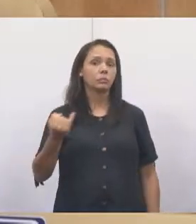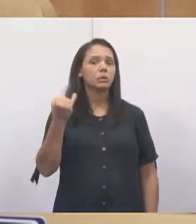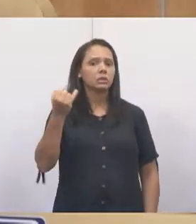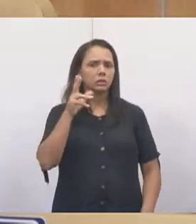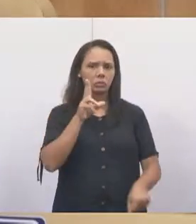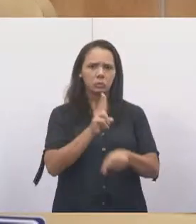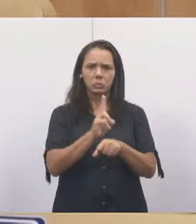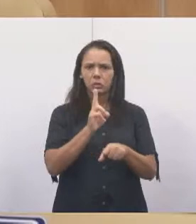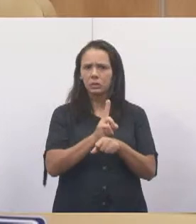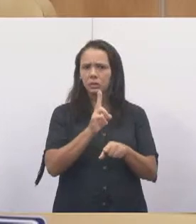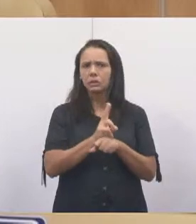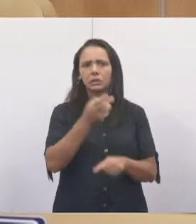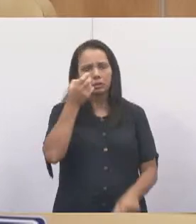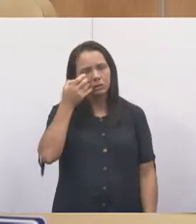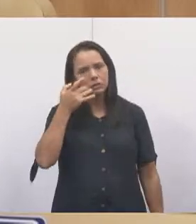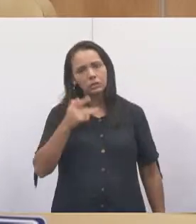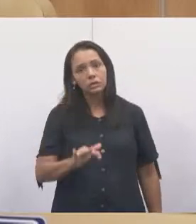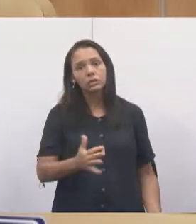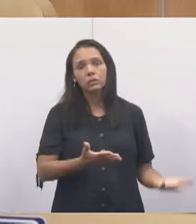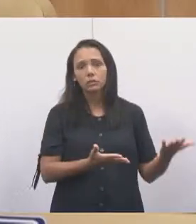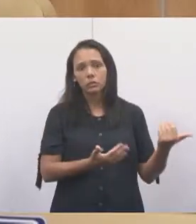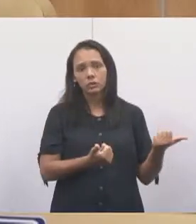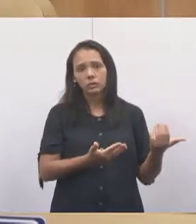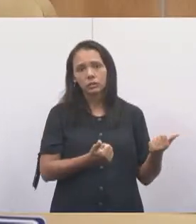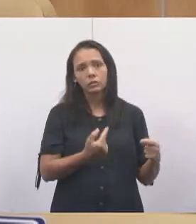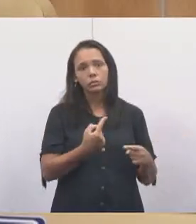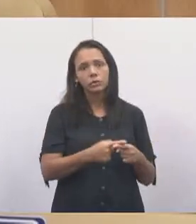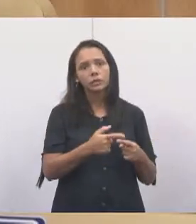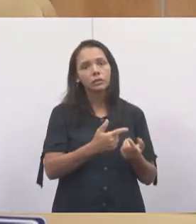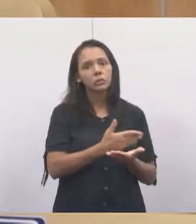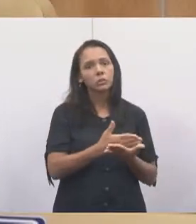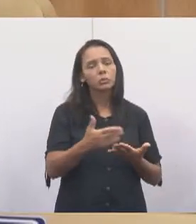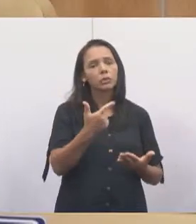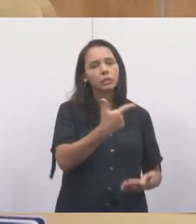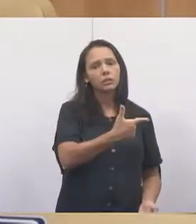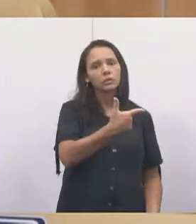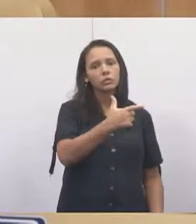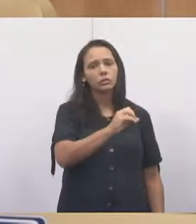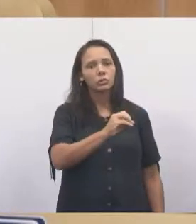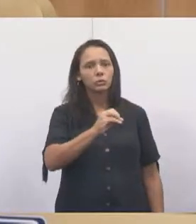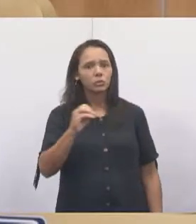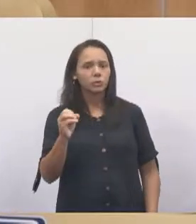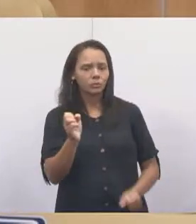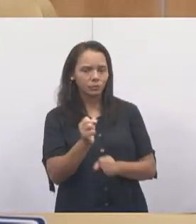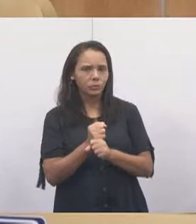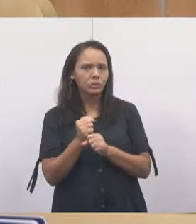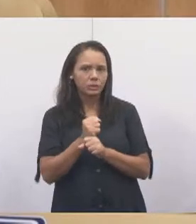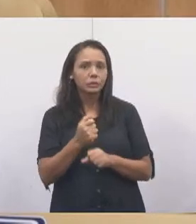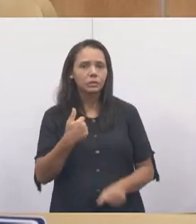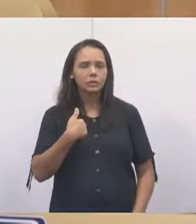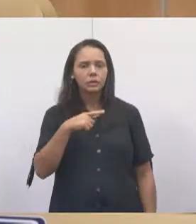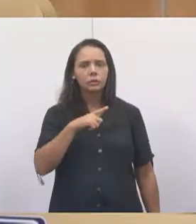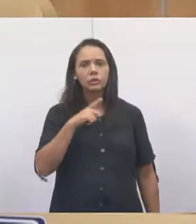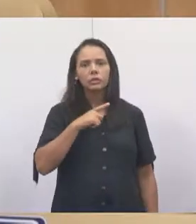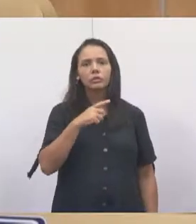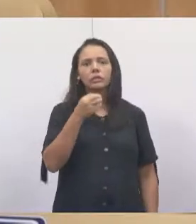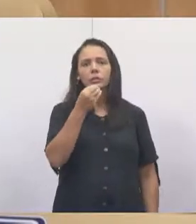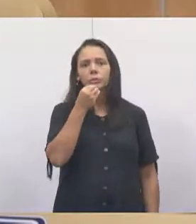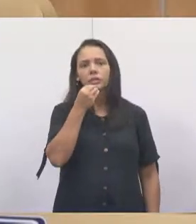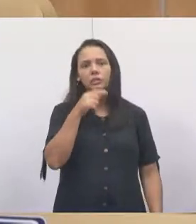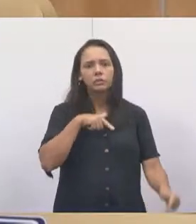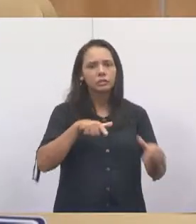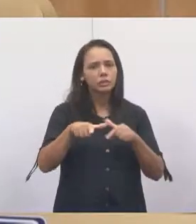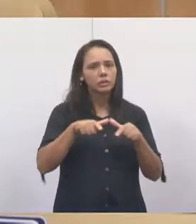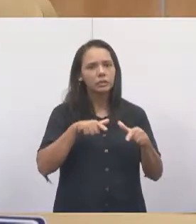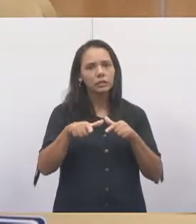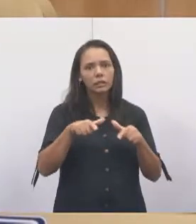e do adolescente. Até porque no início dos anos 2000, tive a oportunidade de ser membro do